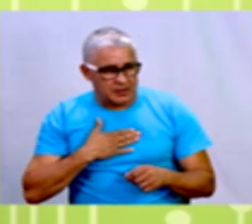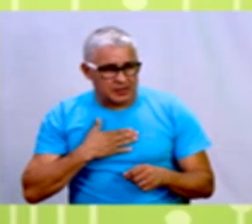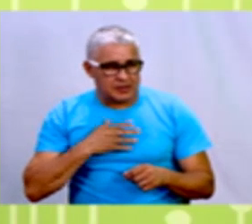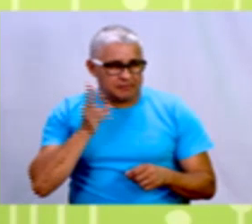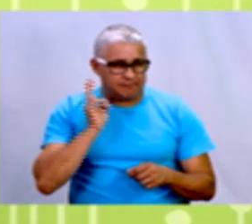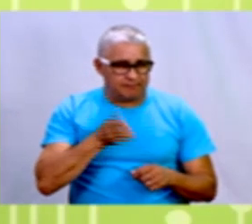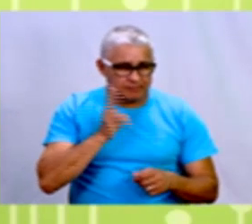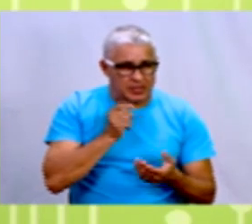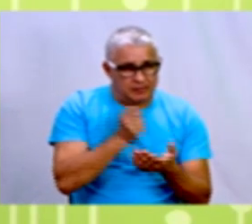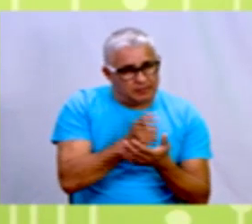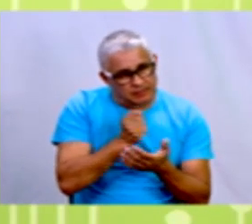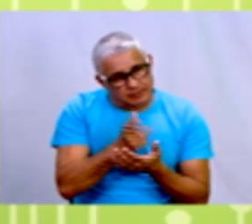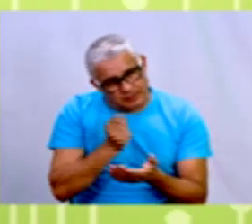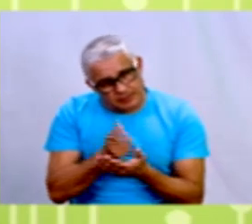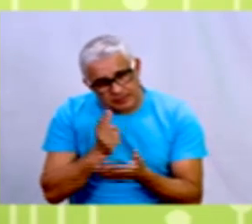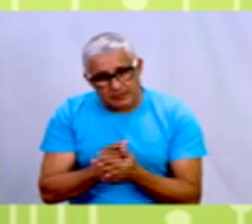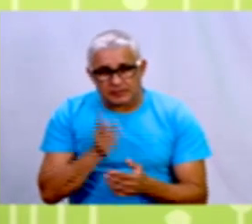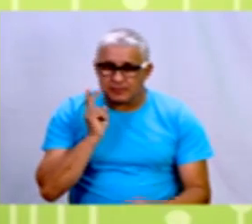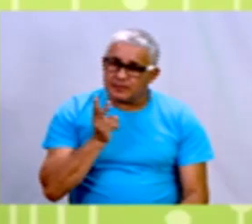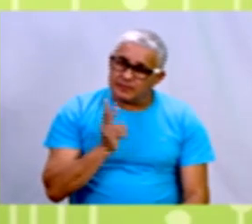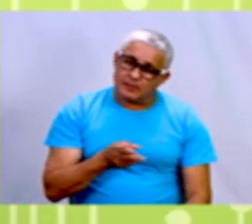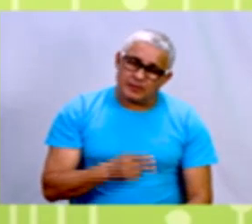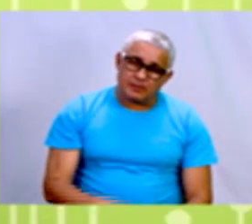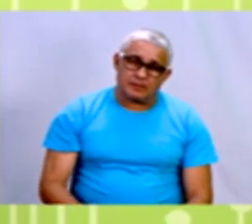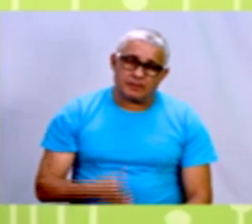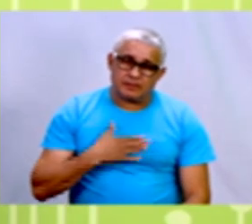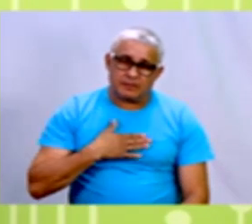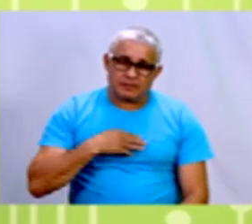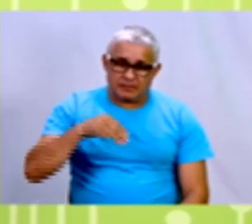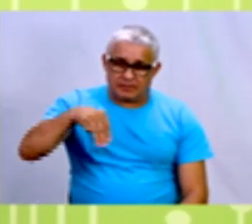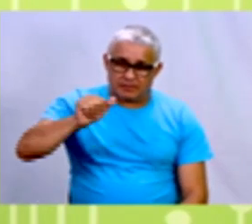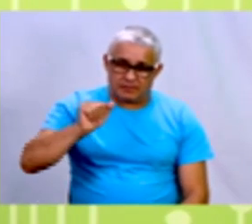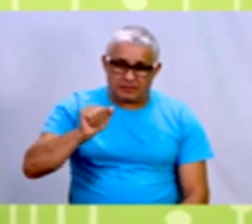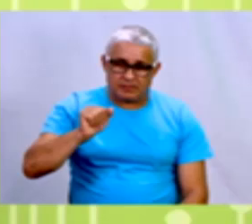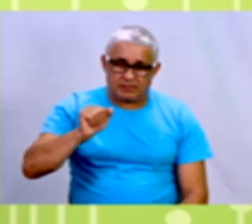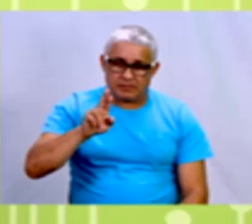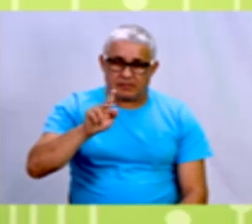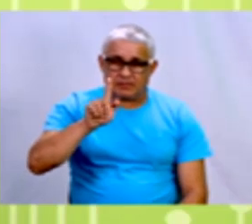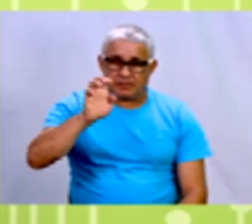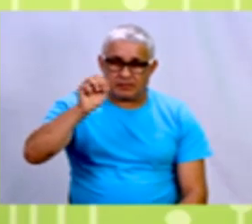dessa loja, né? Qual que vai ser a minha margem de lucro? Essa